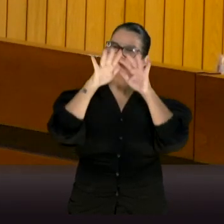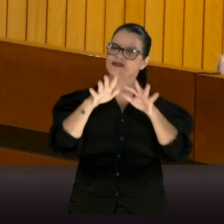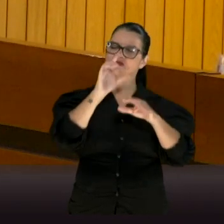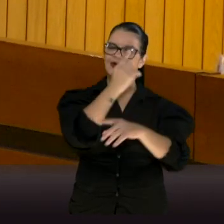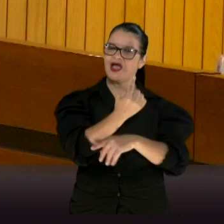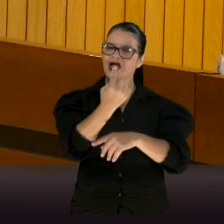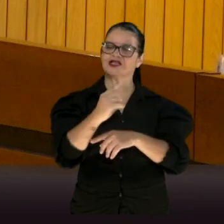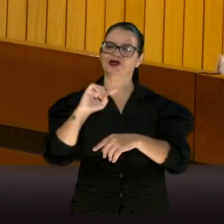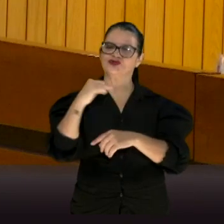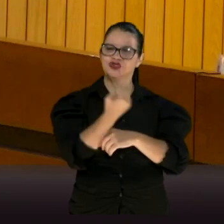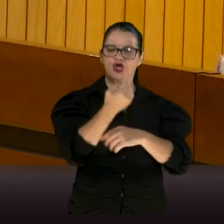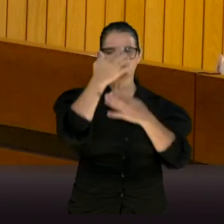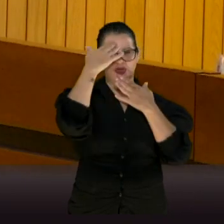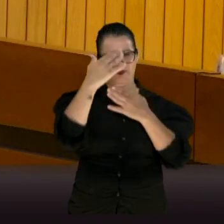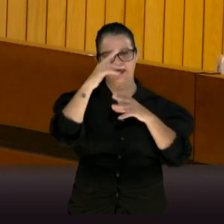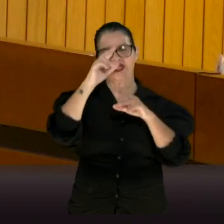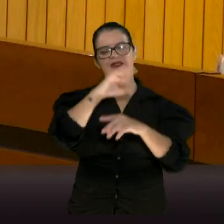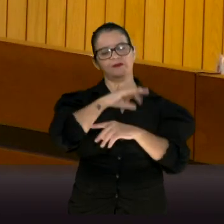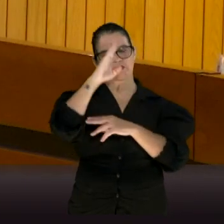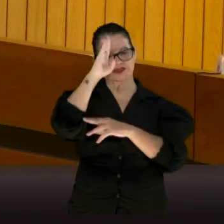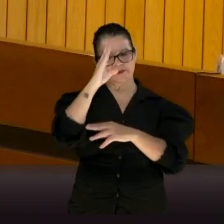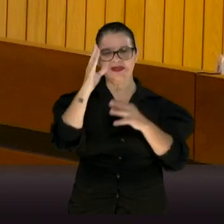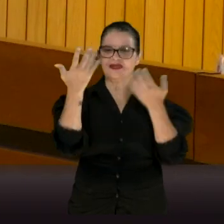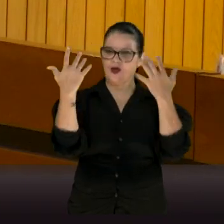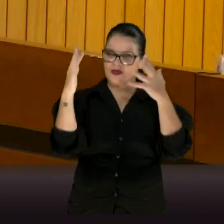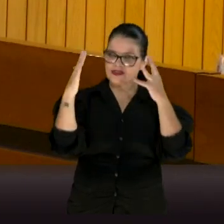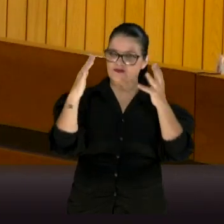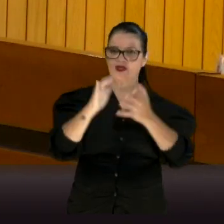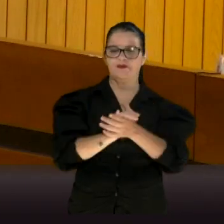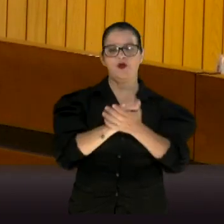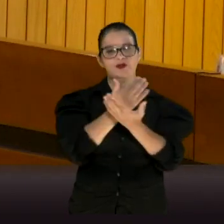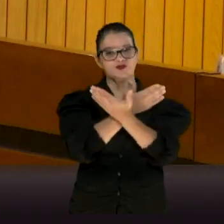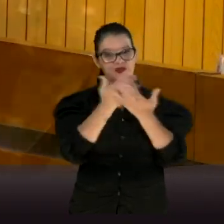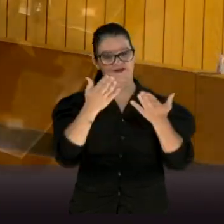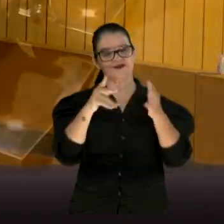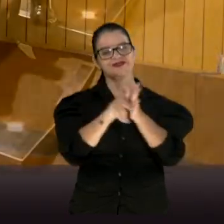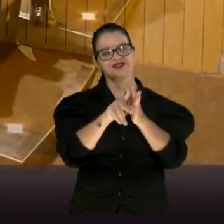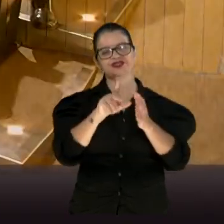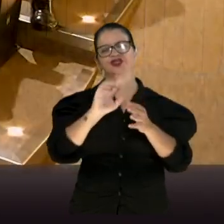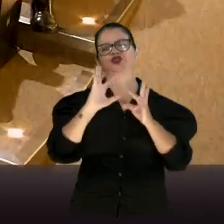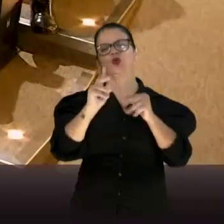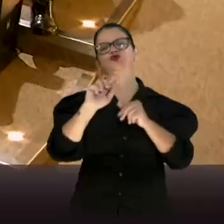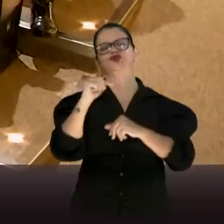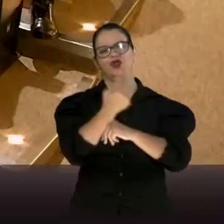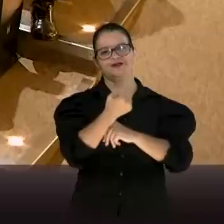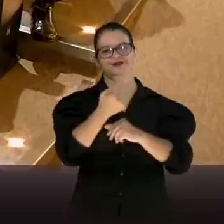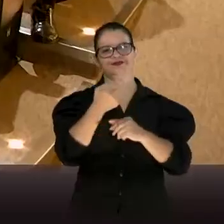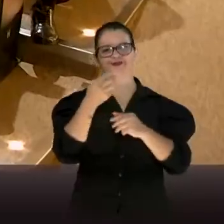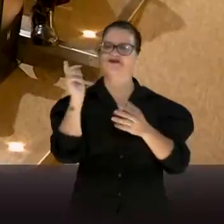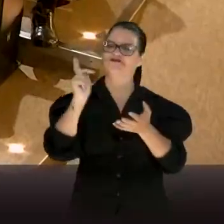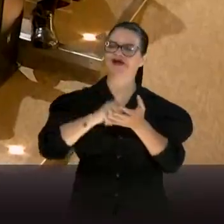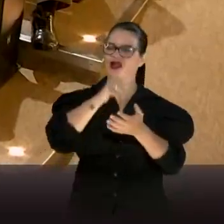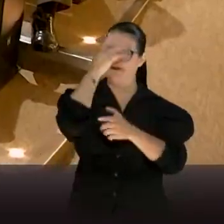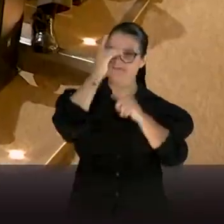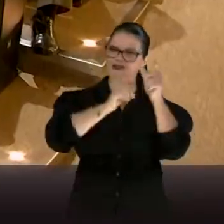cada um de nós. Obrigado, Polícia Militar de Pernambuco. Uma salva de palmas para vocês mesmo, todos nós. Valeu,